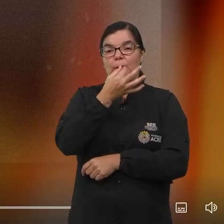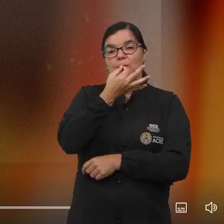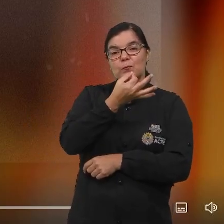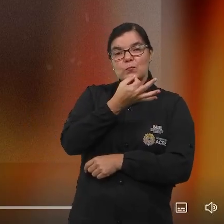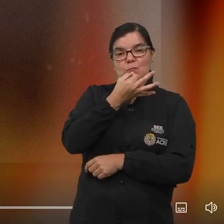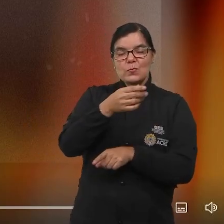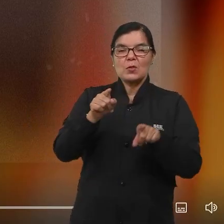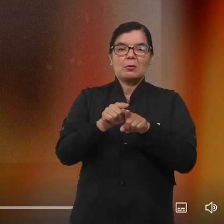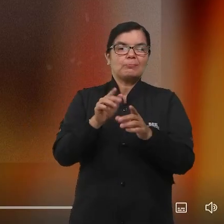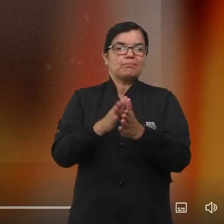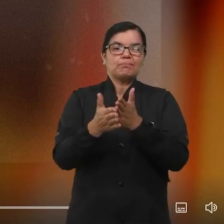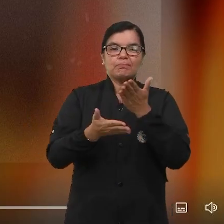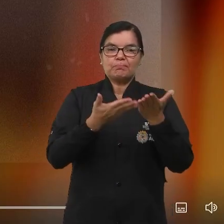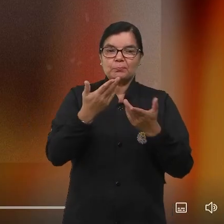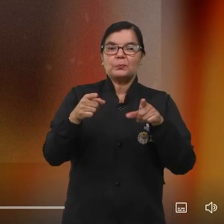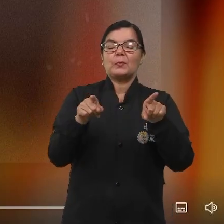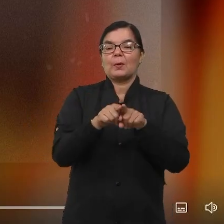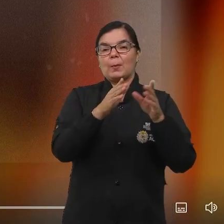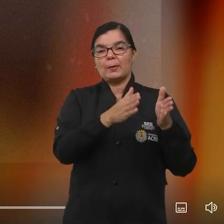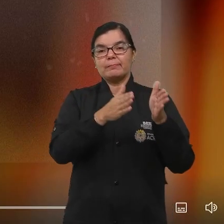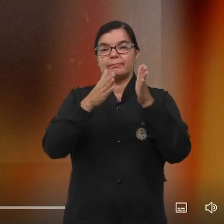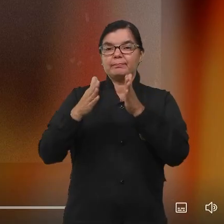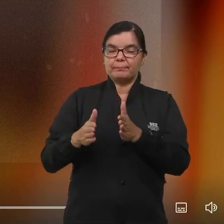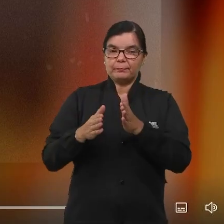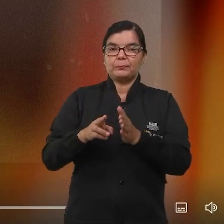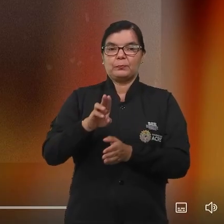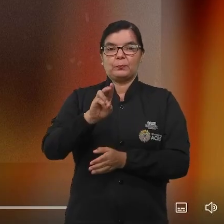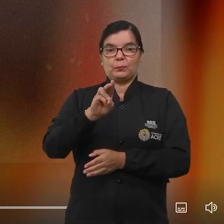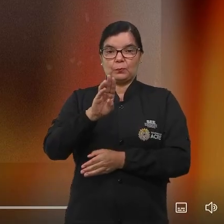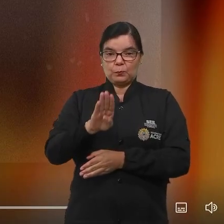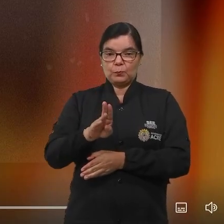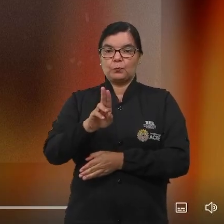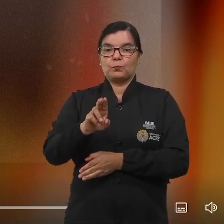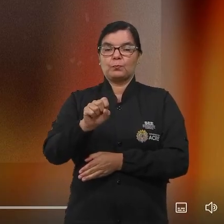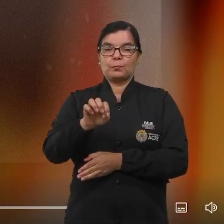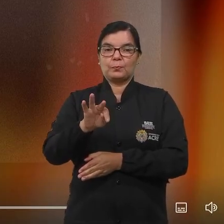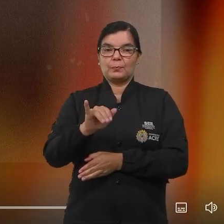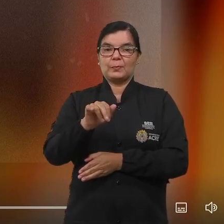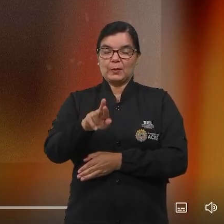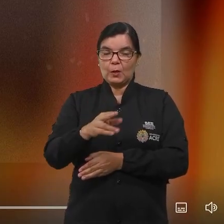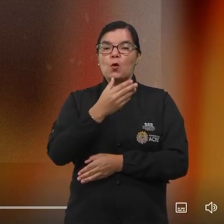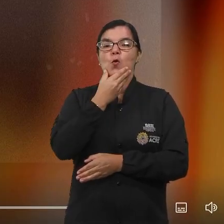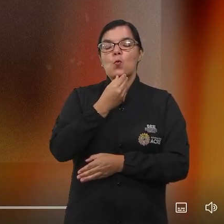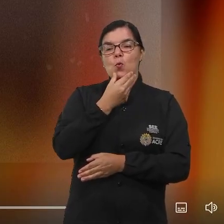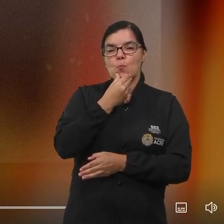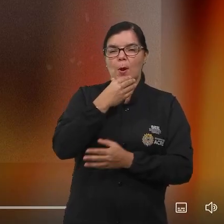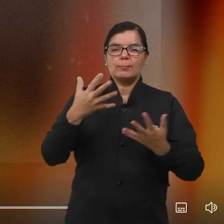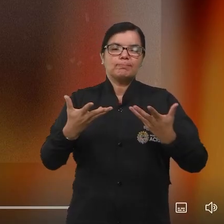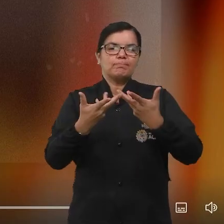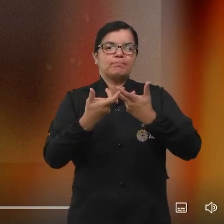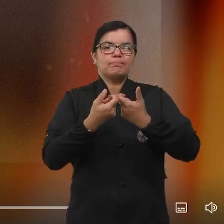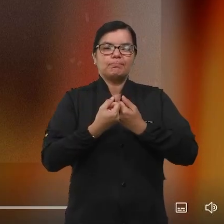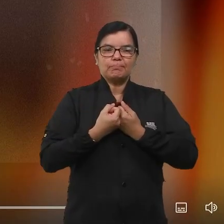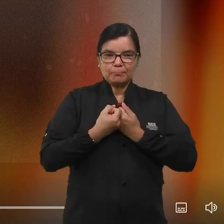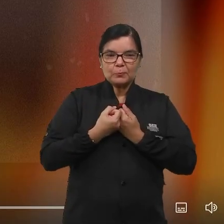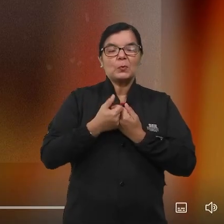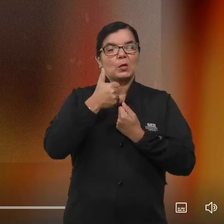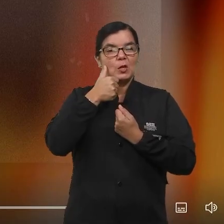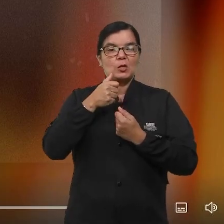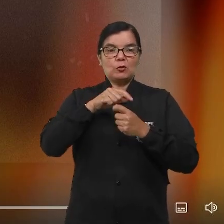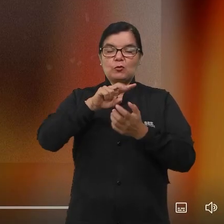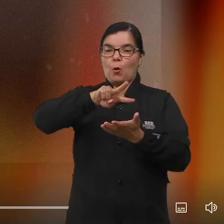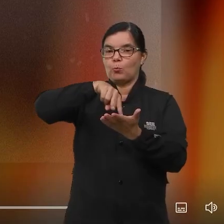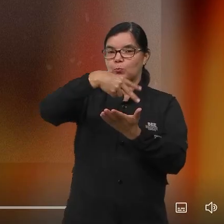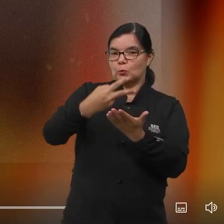maneira brilhante. Aí tem também Buster Keaton, renomado por sua capacidade de realizar